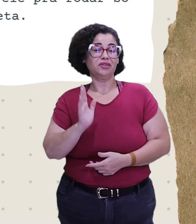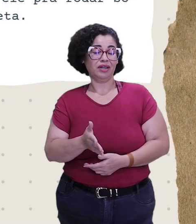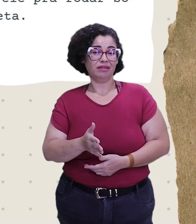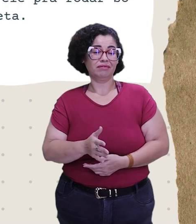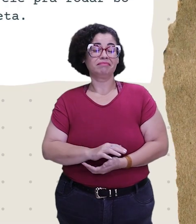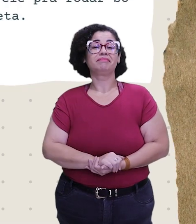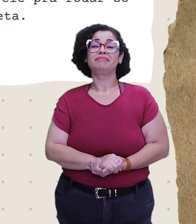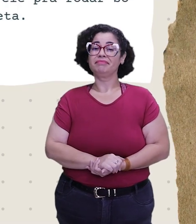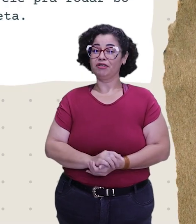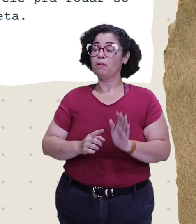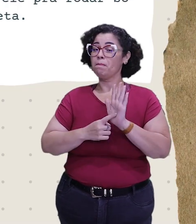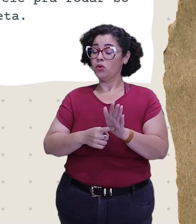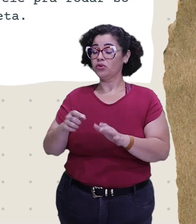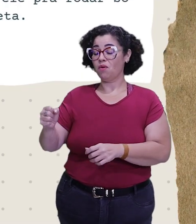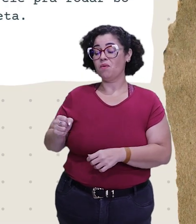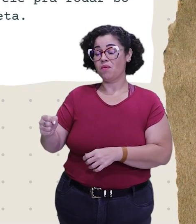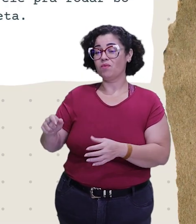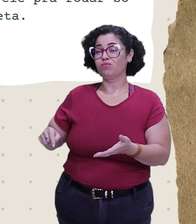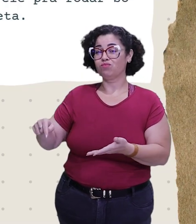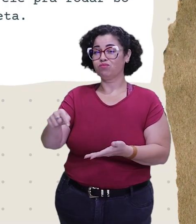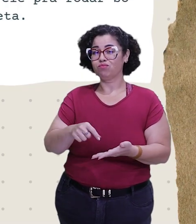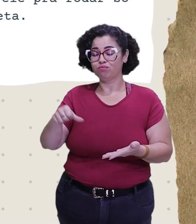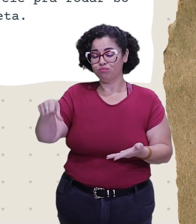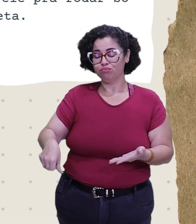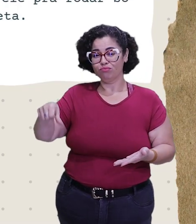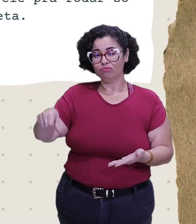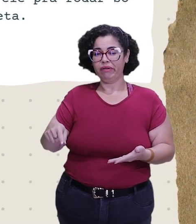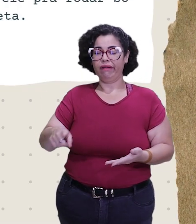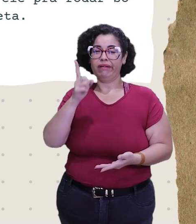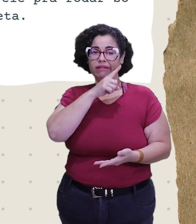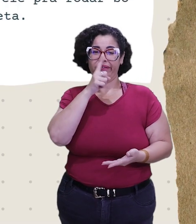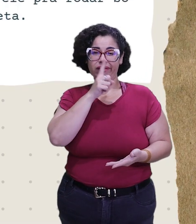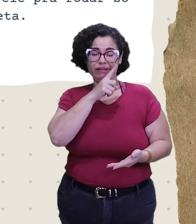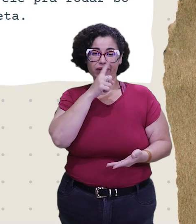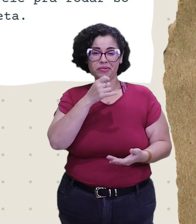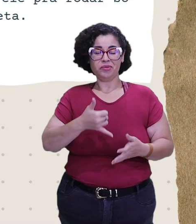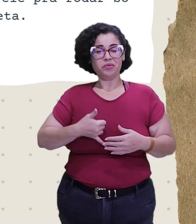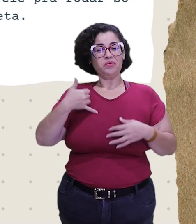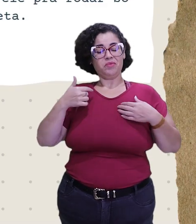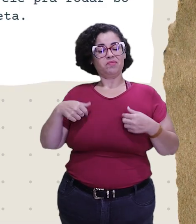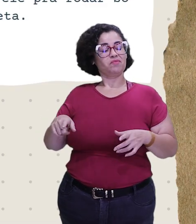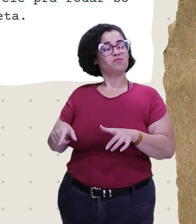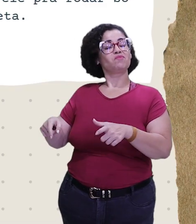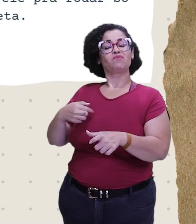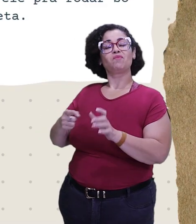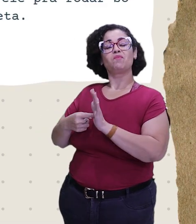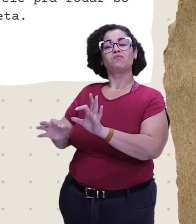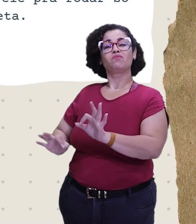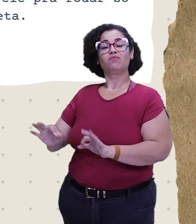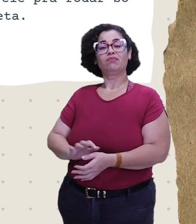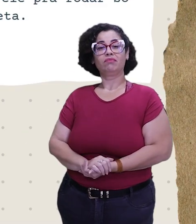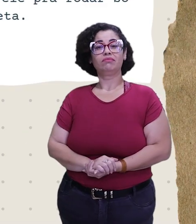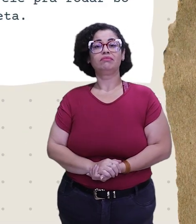Sem Pernas mostrou a máquina, um pequeno motor que falhava muito, com um orgulho de proprietário.